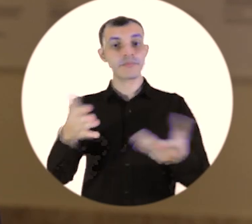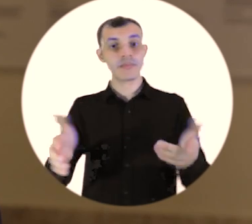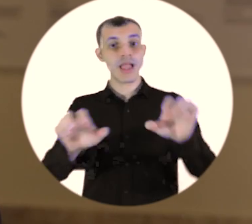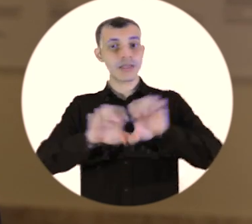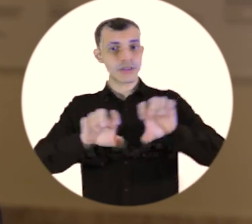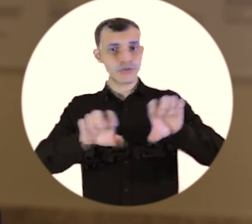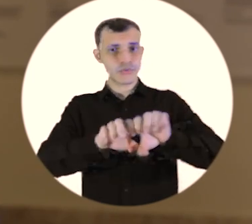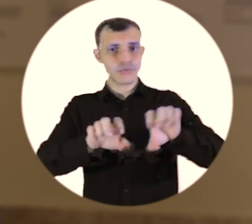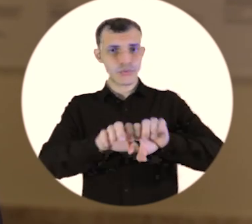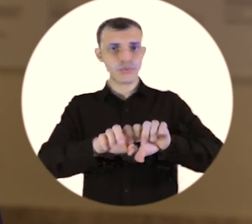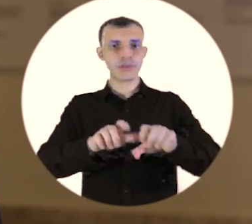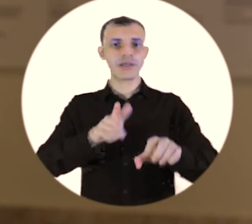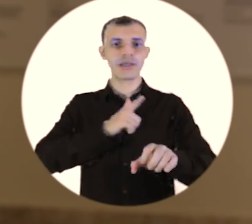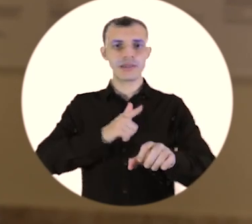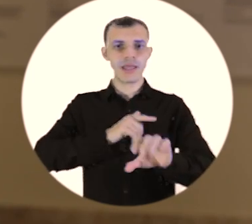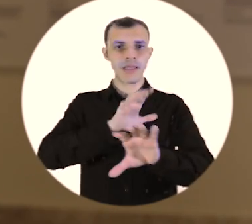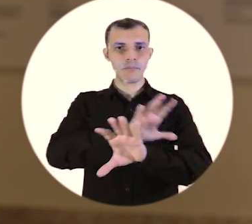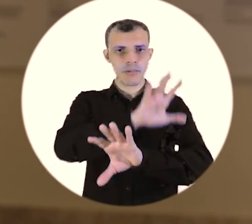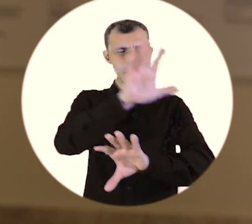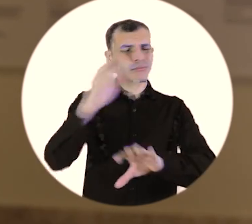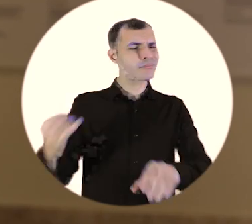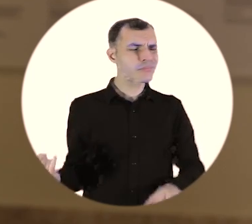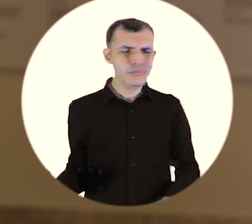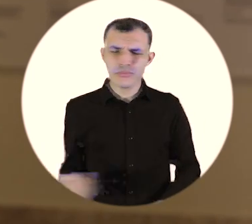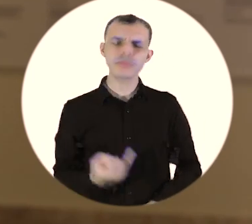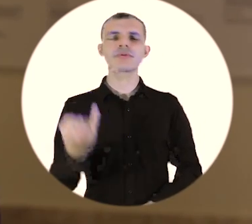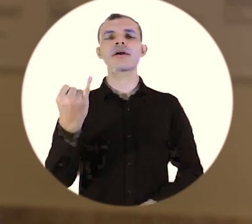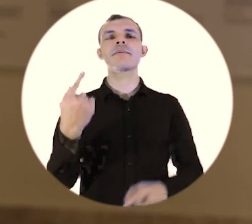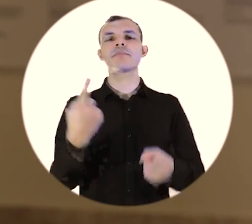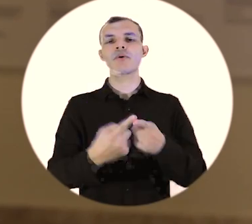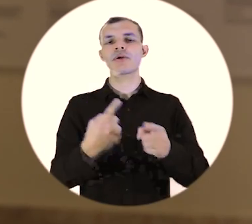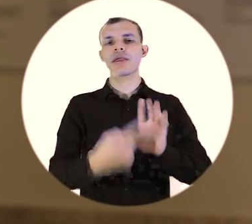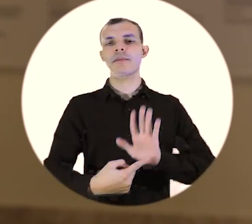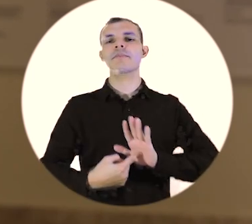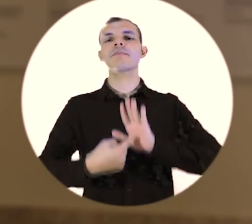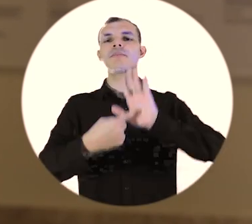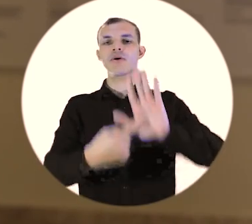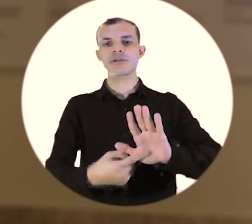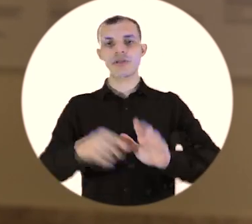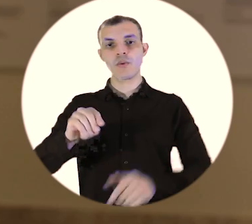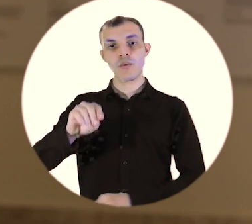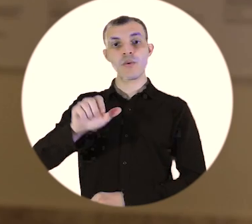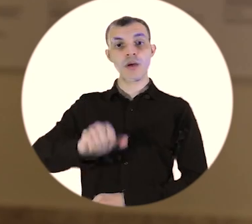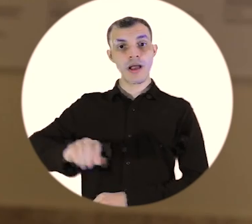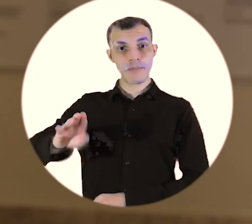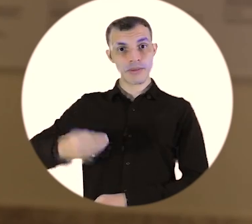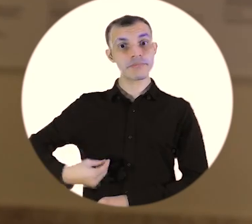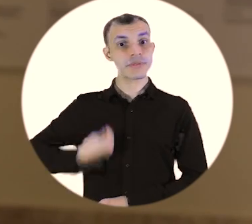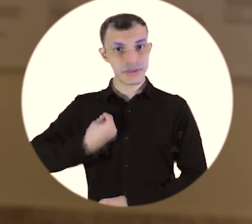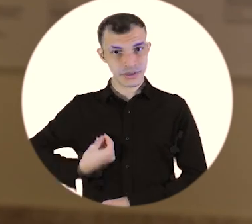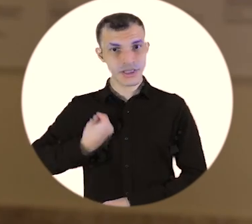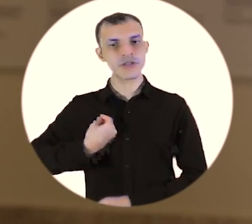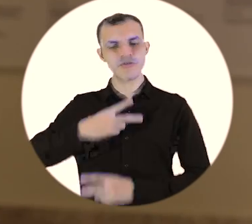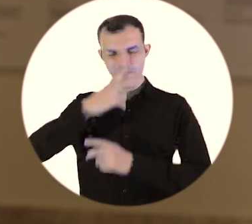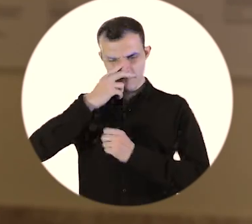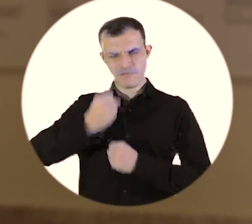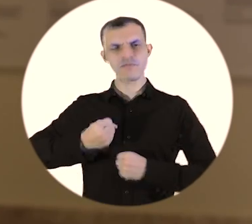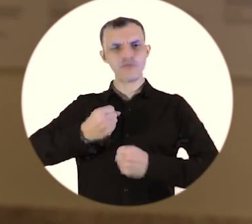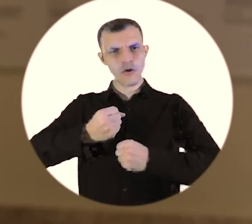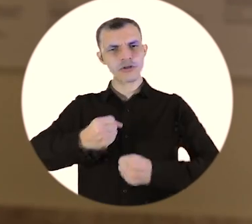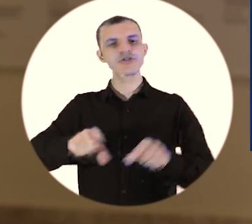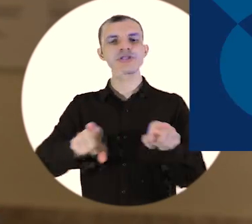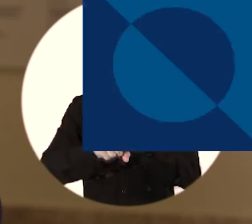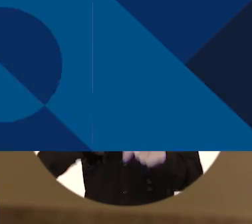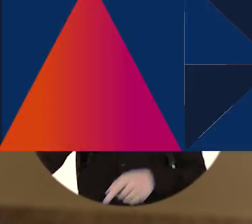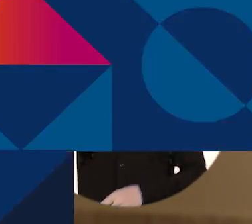Essas estruturas nas subseções dos estados são importantíssimas, porque mostra a presença da ordem, a força da